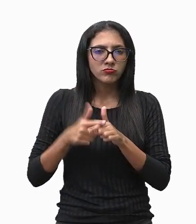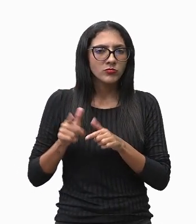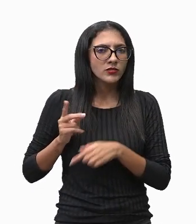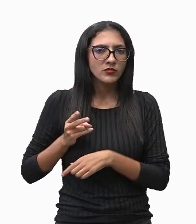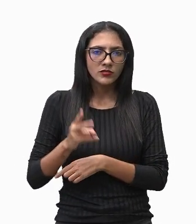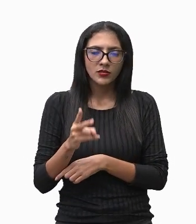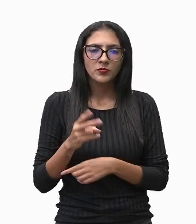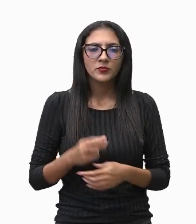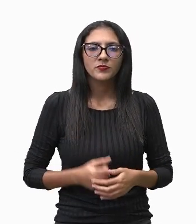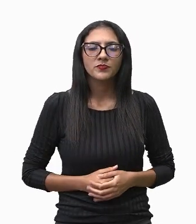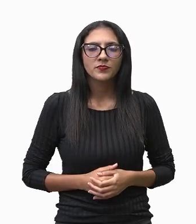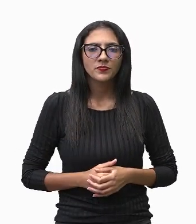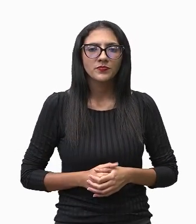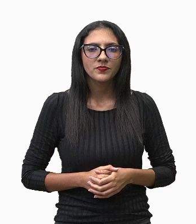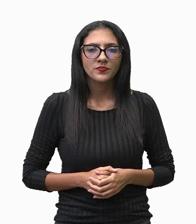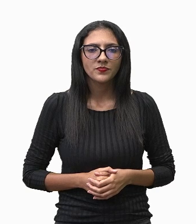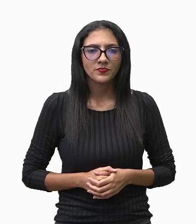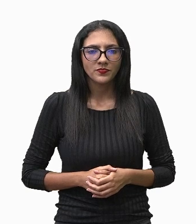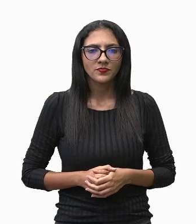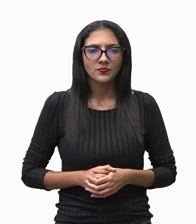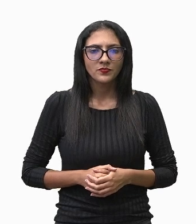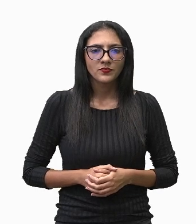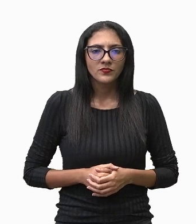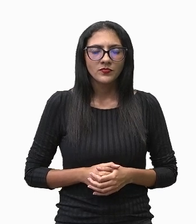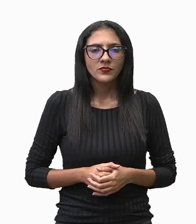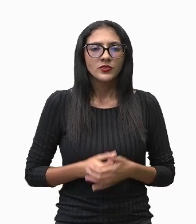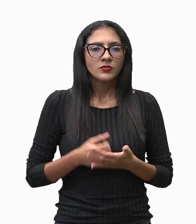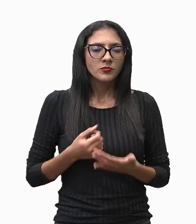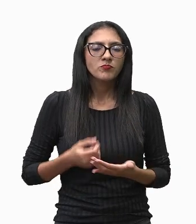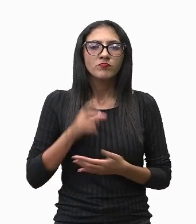ocorre. Então, os Estados Unidos, ele